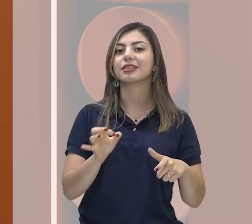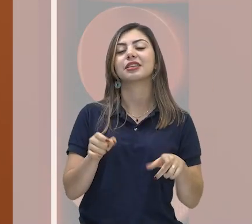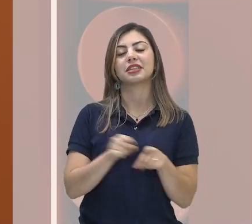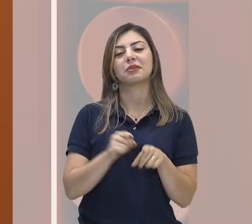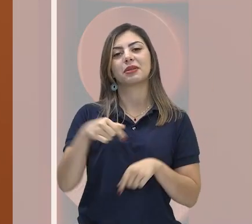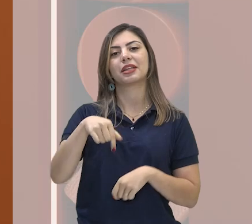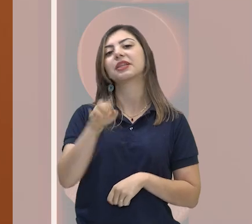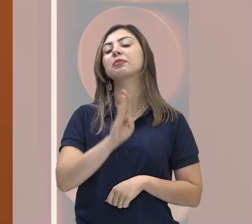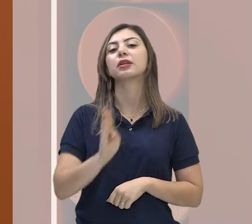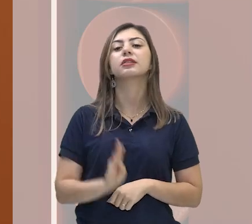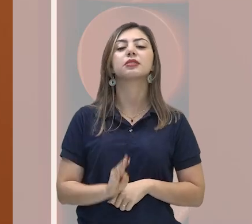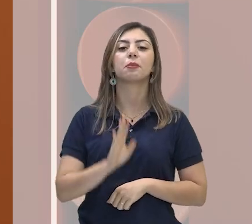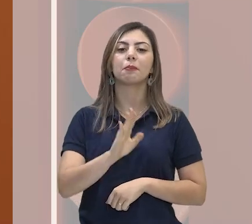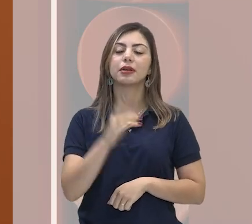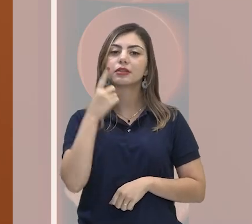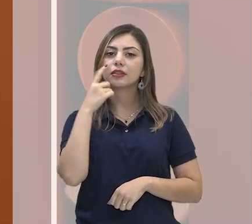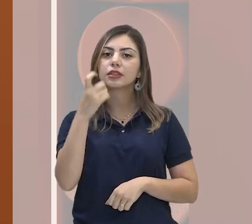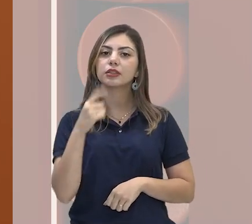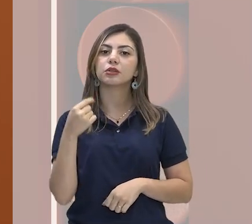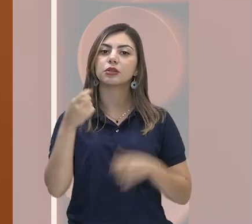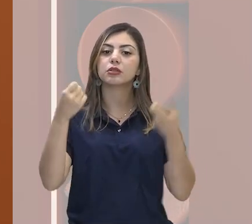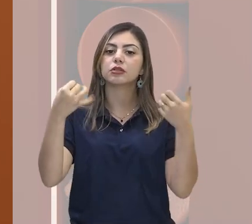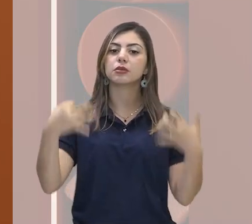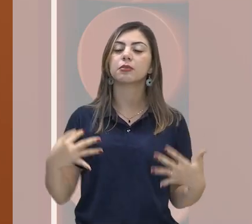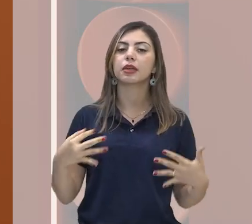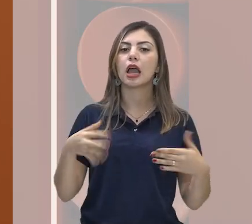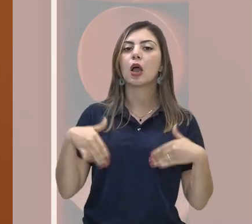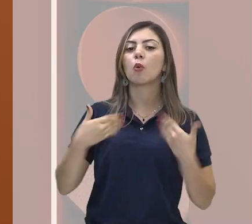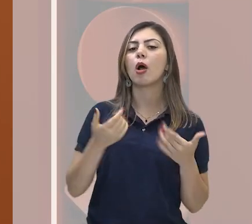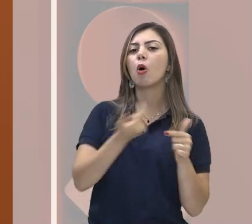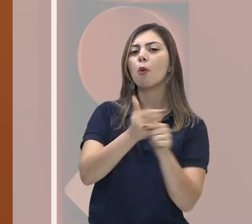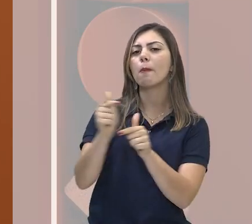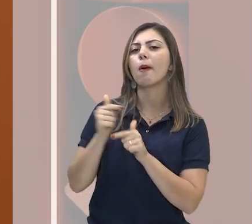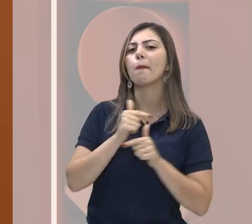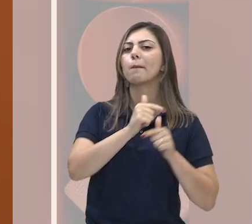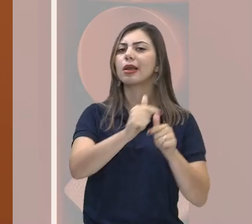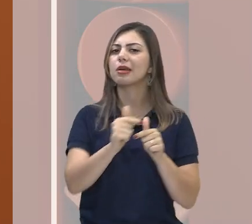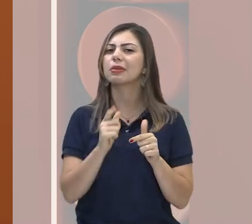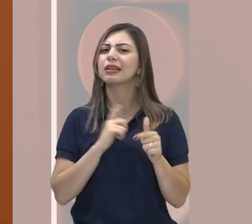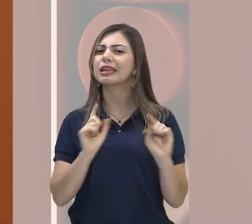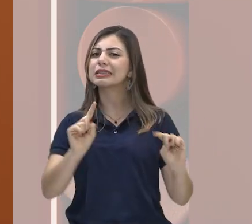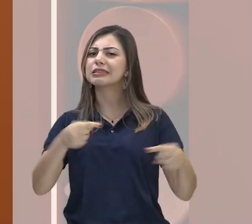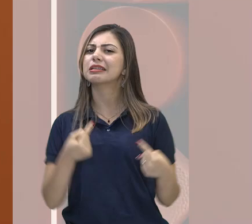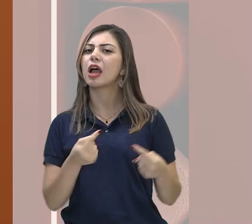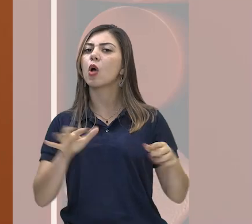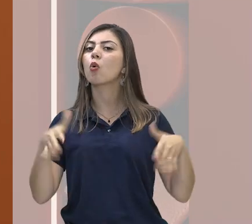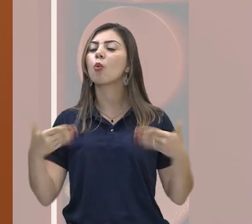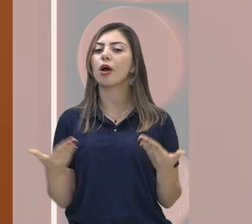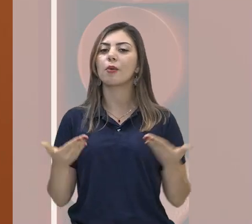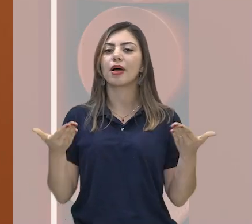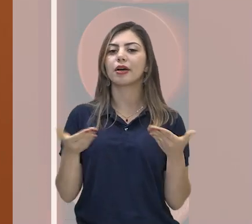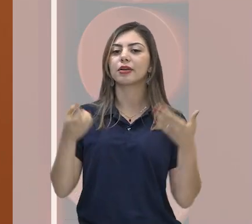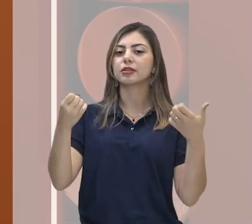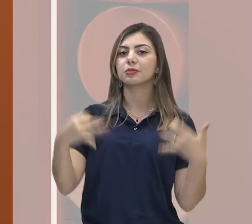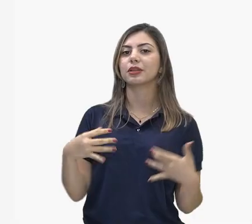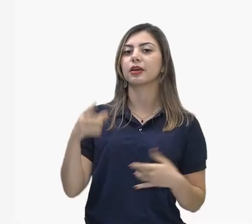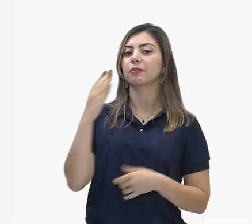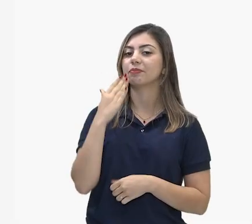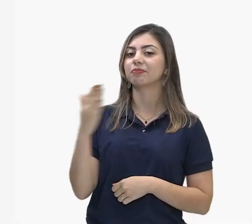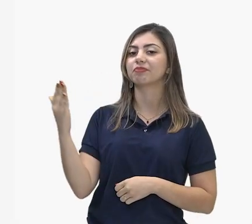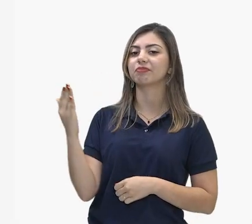Brasil. Agora é interessante a gente discutir sobre os problemas que esse bioma enfrenta. Vamos começar com o